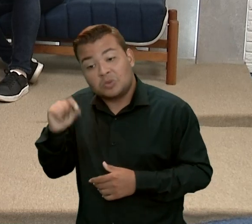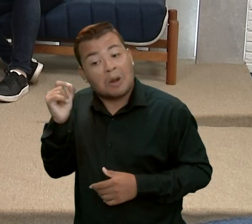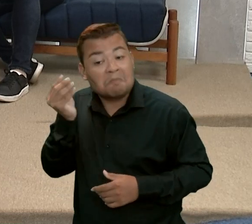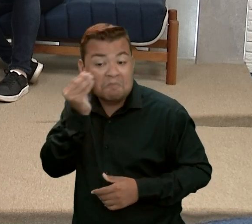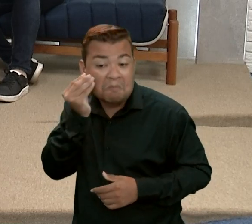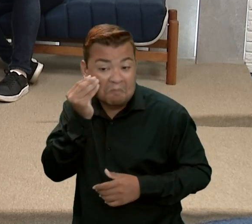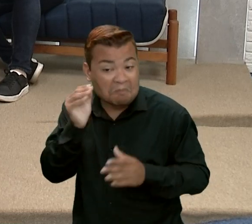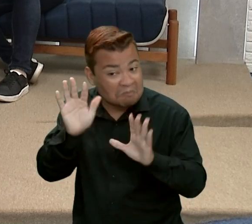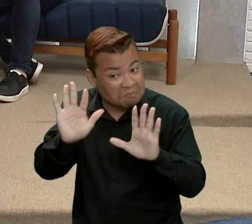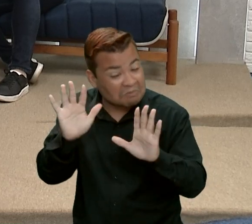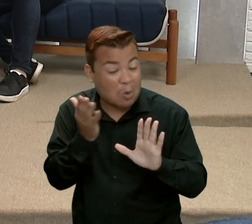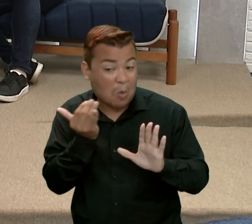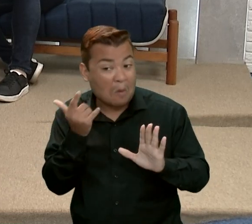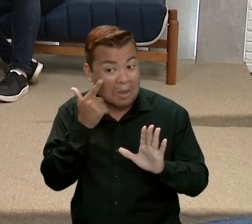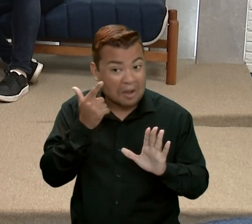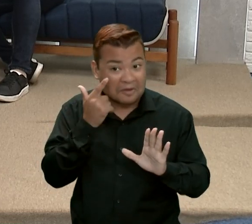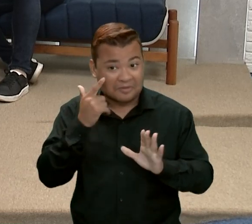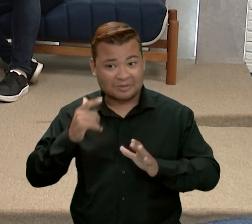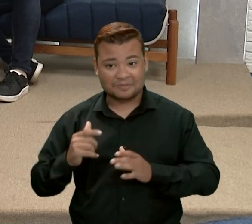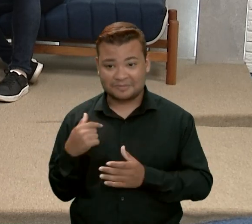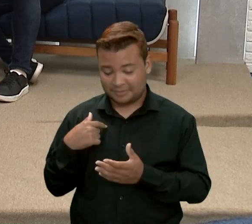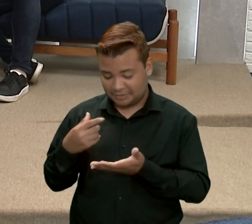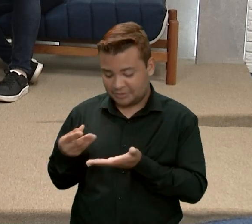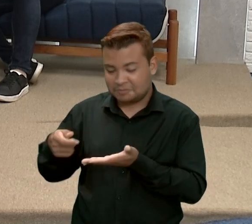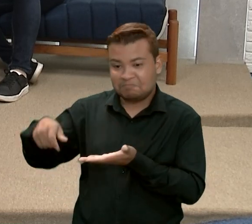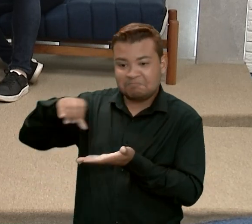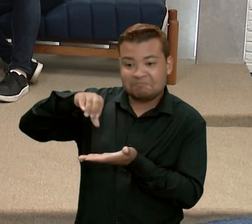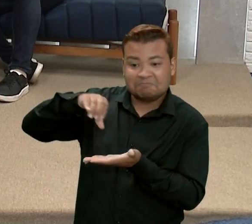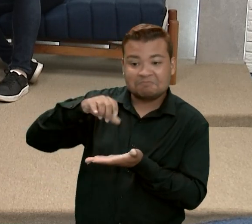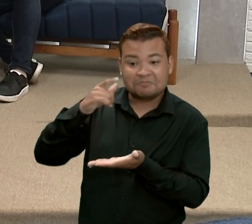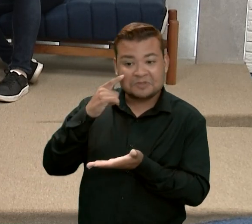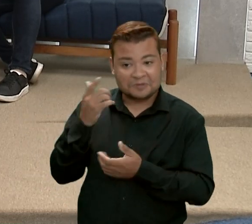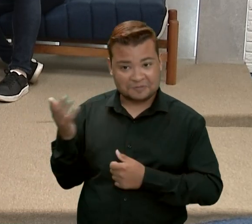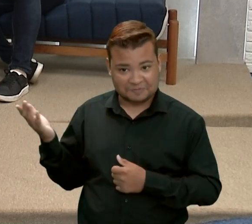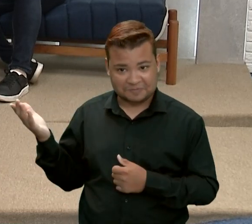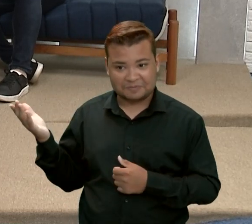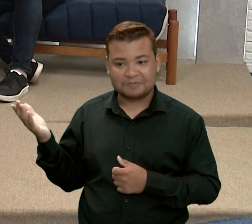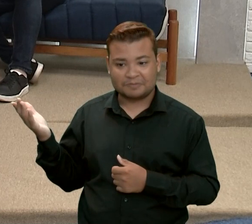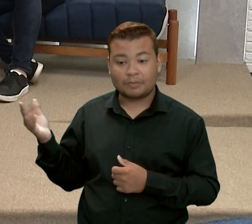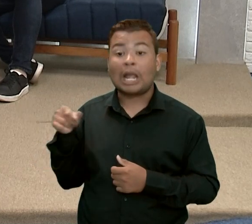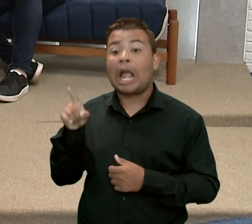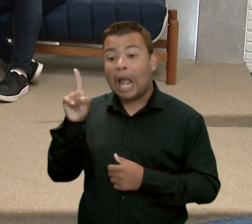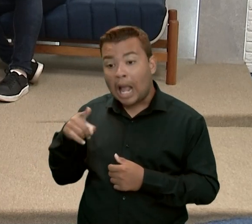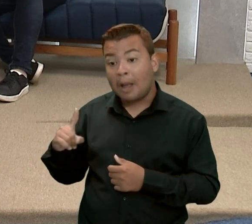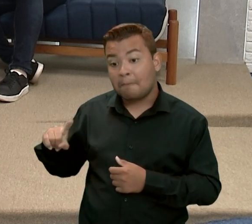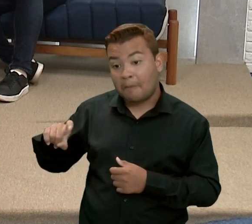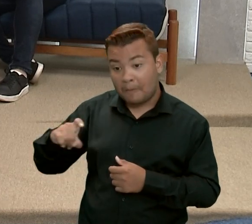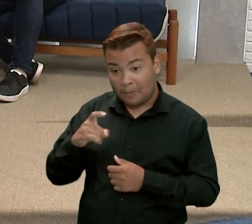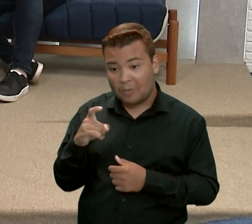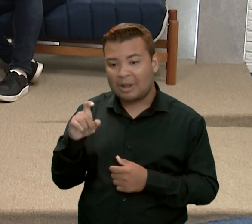gente. Vou colocar aqui na minha mão também. Esse aqui são os tenébrios.